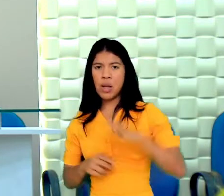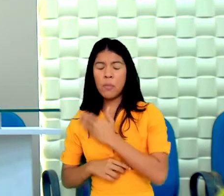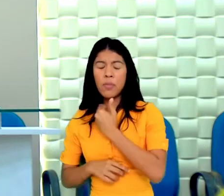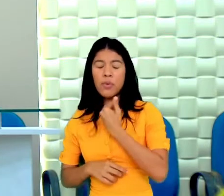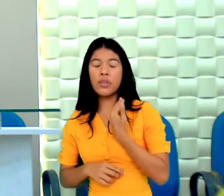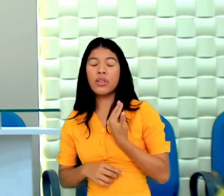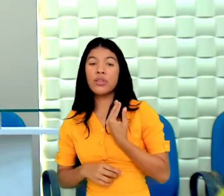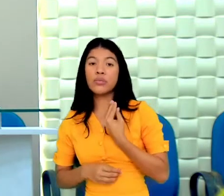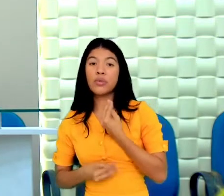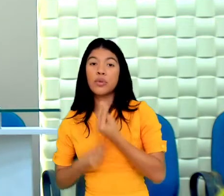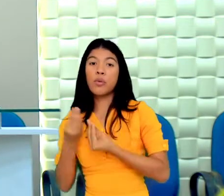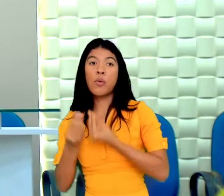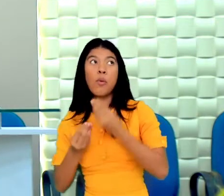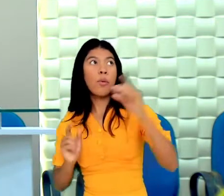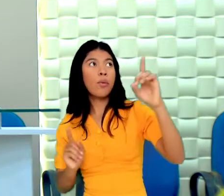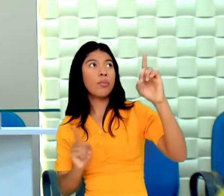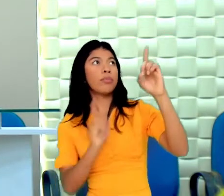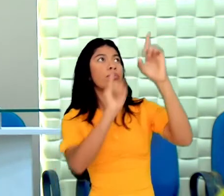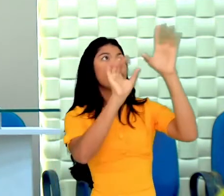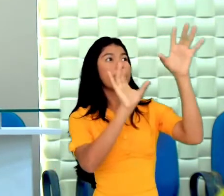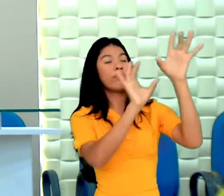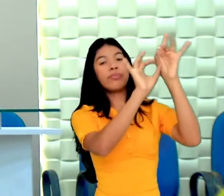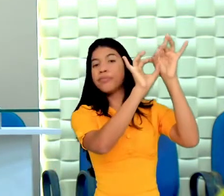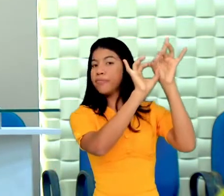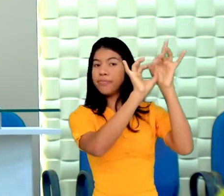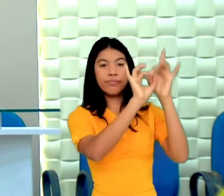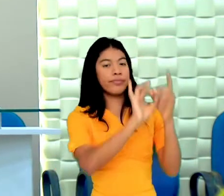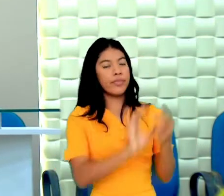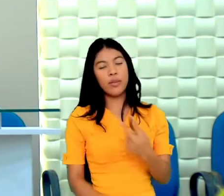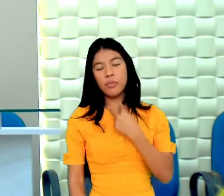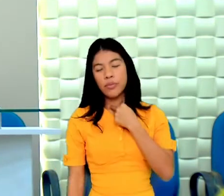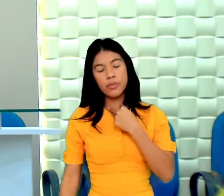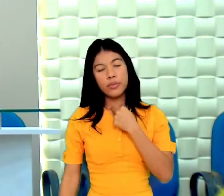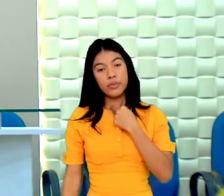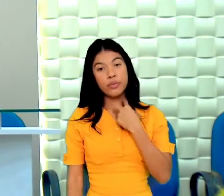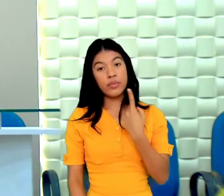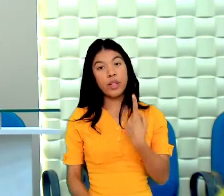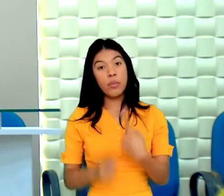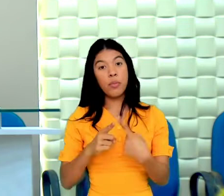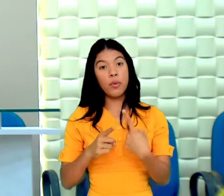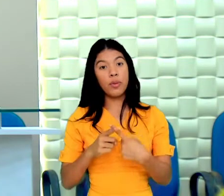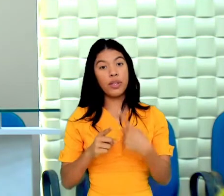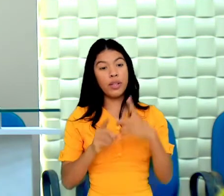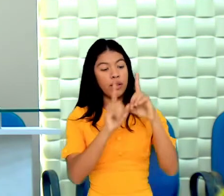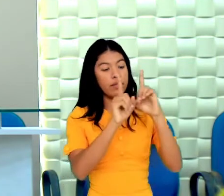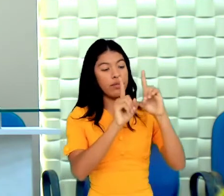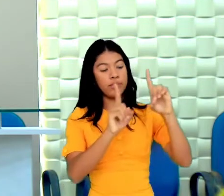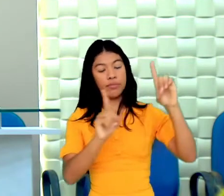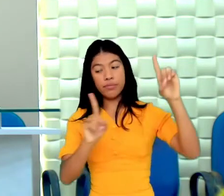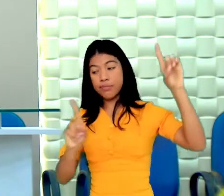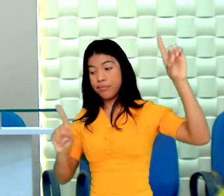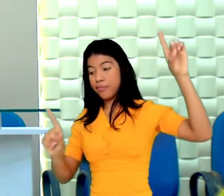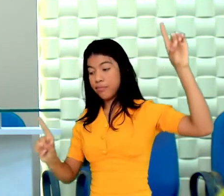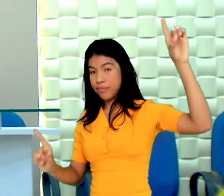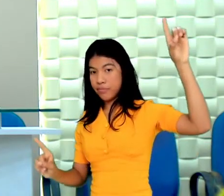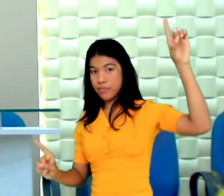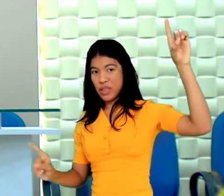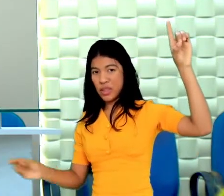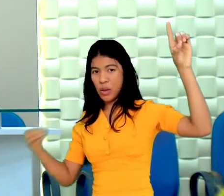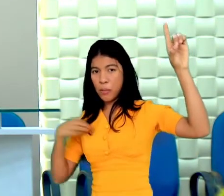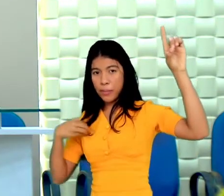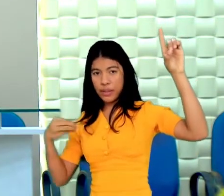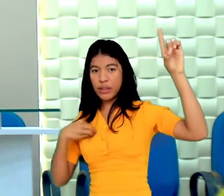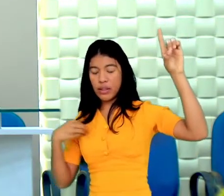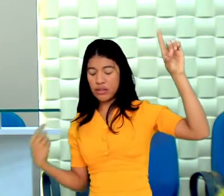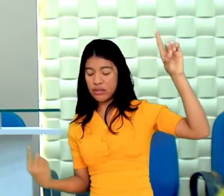como unir essa pessoa a Deus, porque ela está separada de Deus por causa dos seus pecados. E